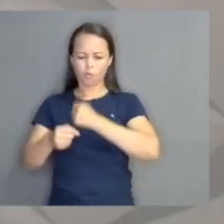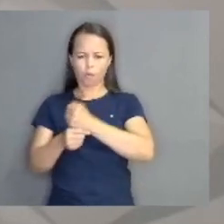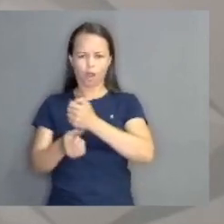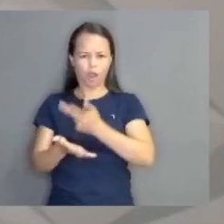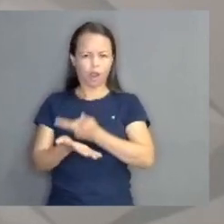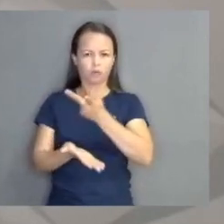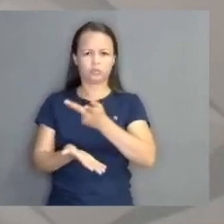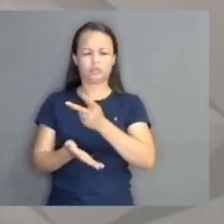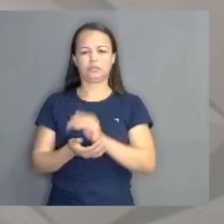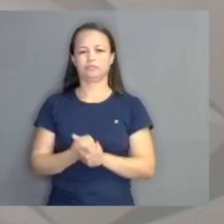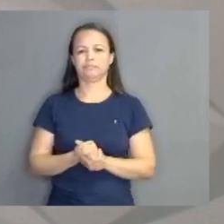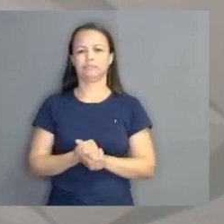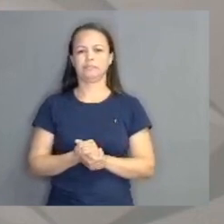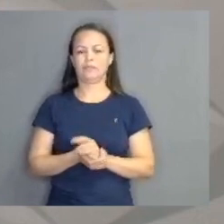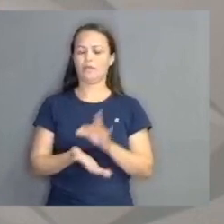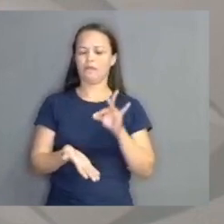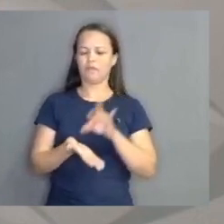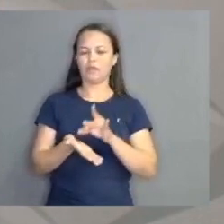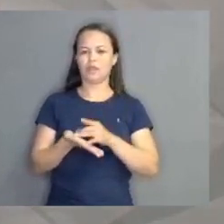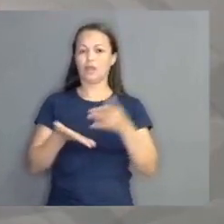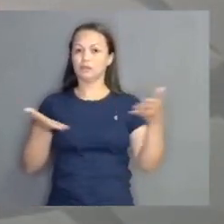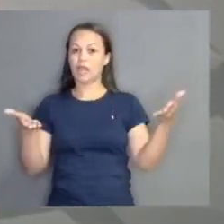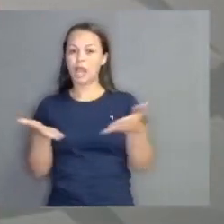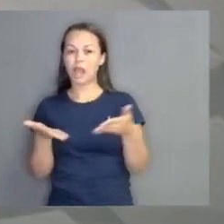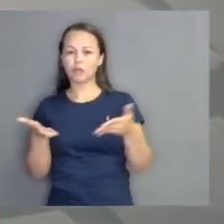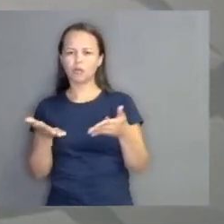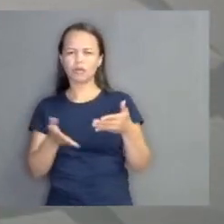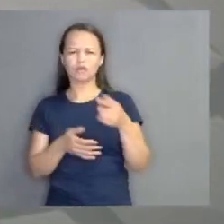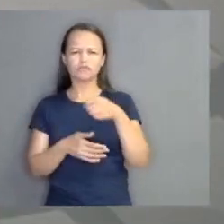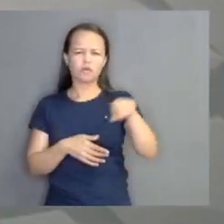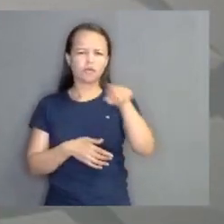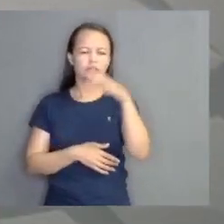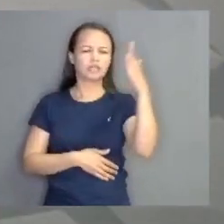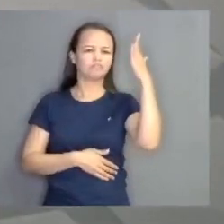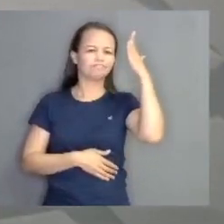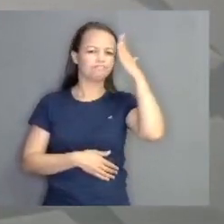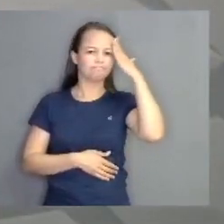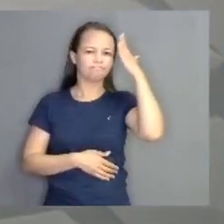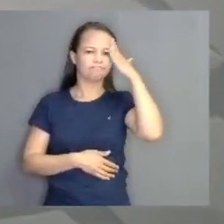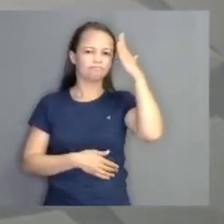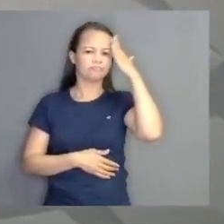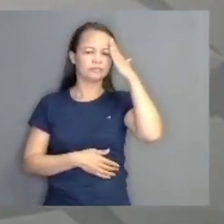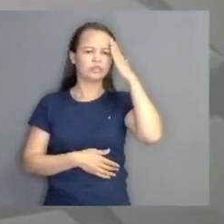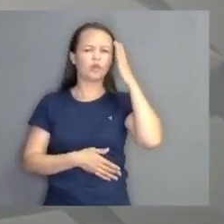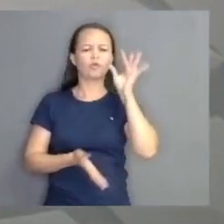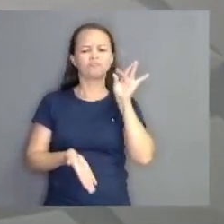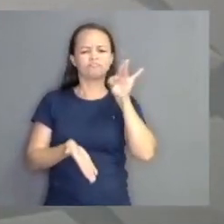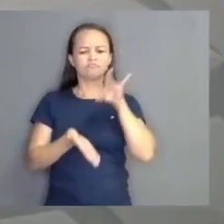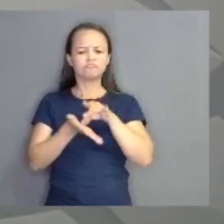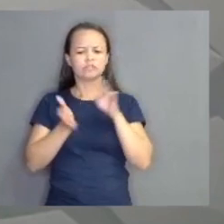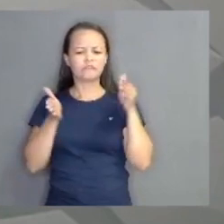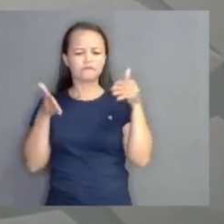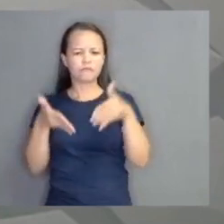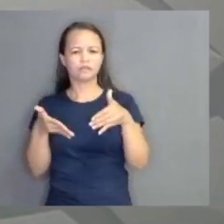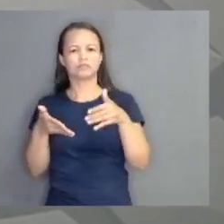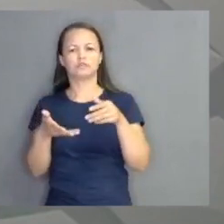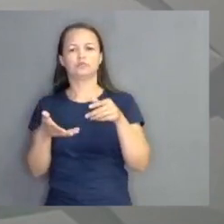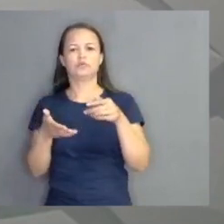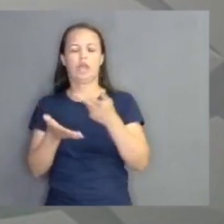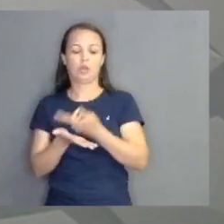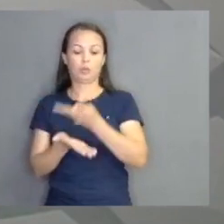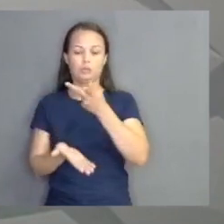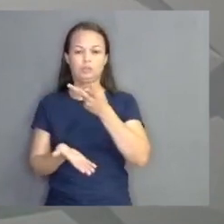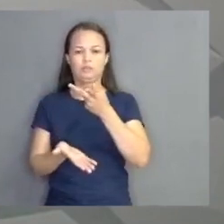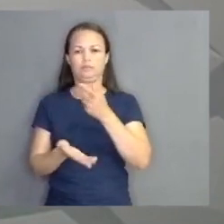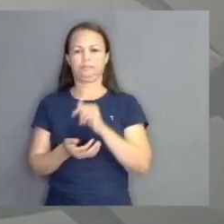verdade, agora é você compreender o que realmente teria acontecido. É